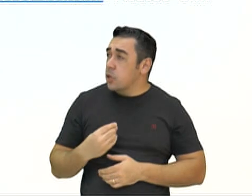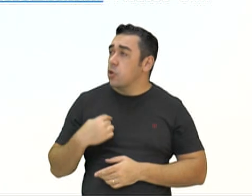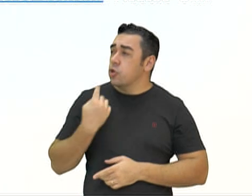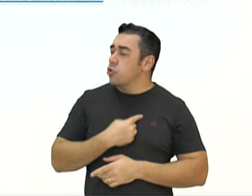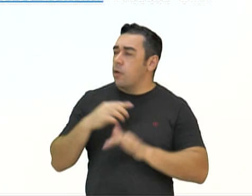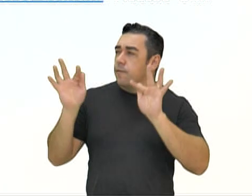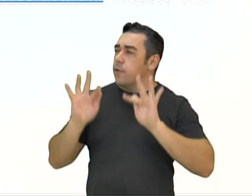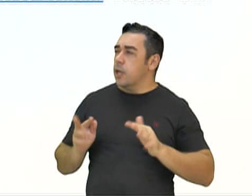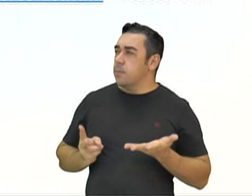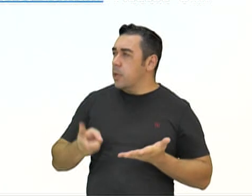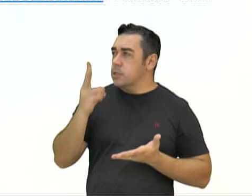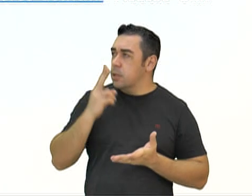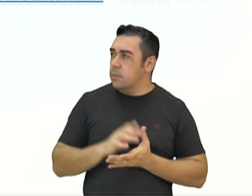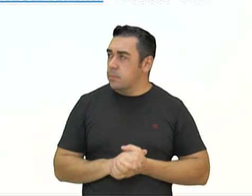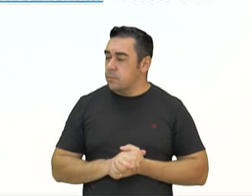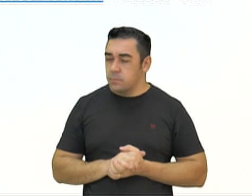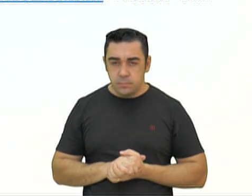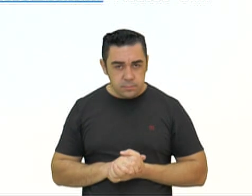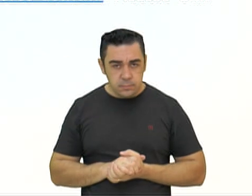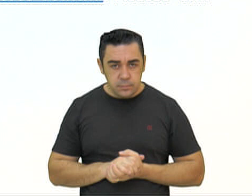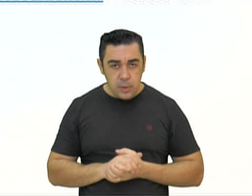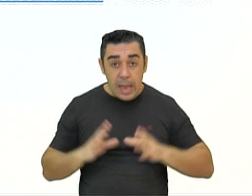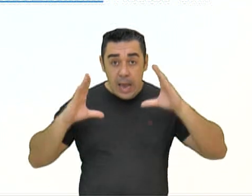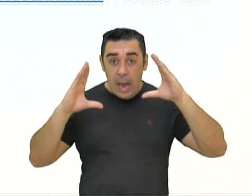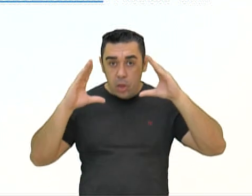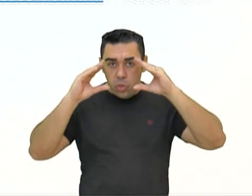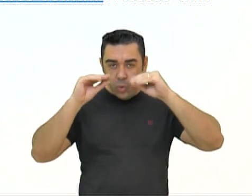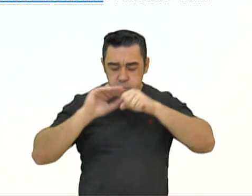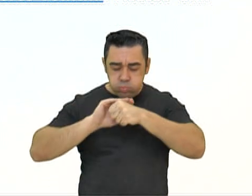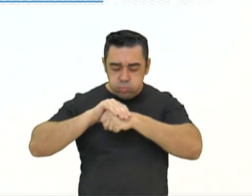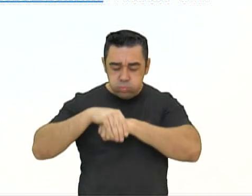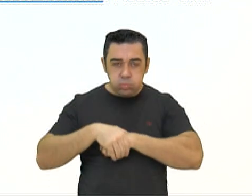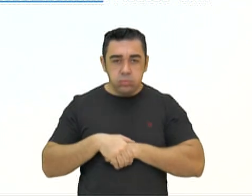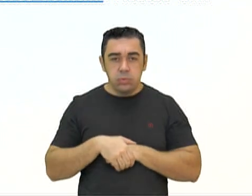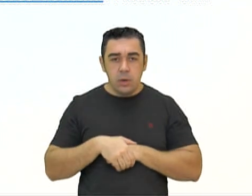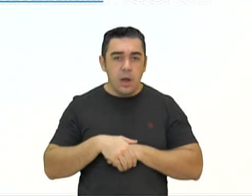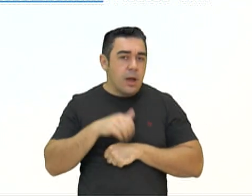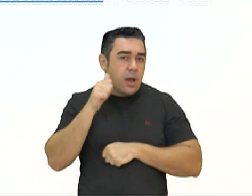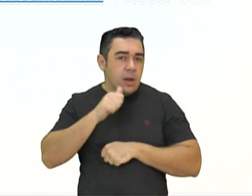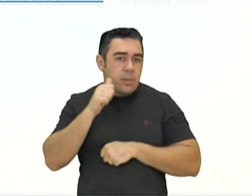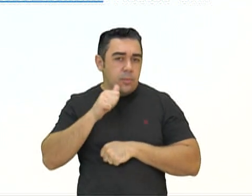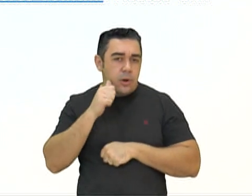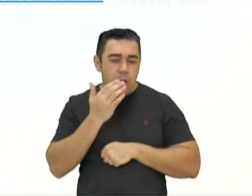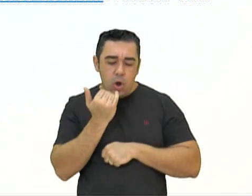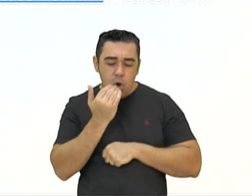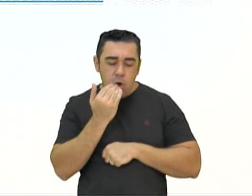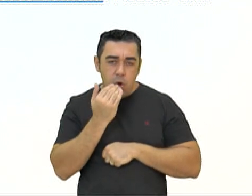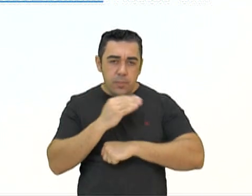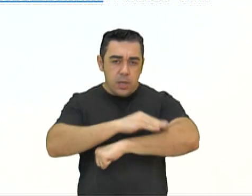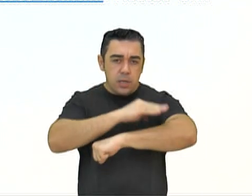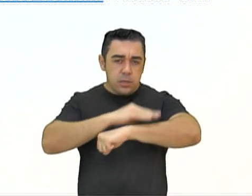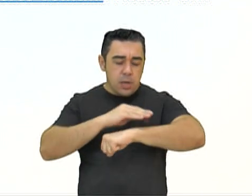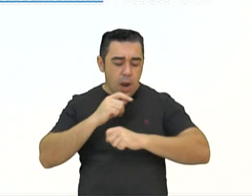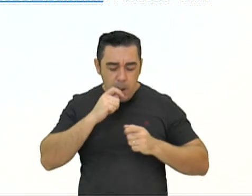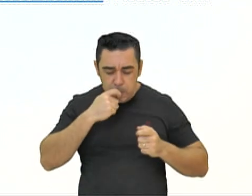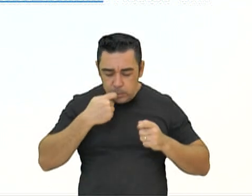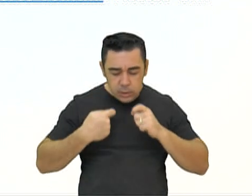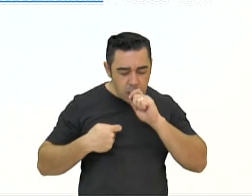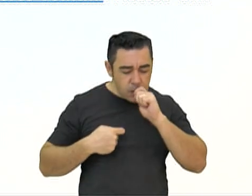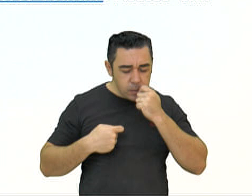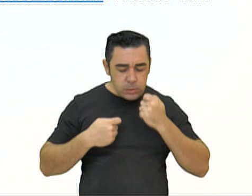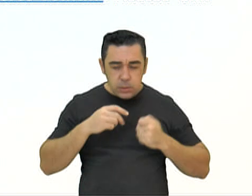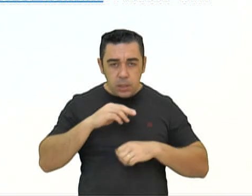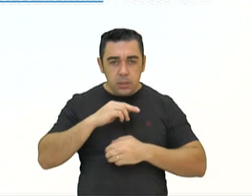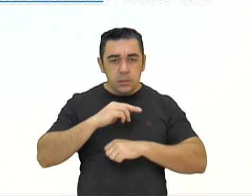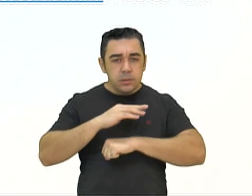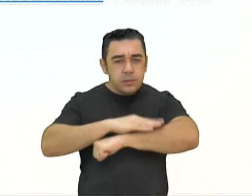sempre." Naquela noite, enquanto saboreava pernas de rã à sauté, acompanhadas de um cremoso molho acebolado